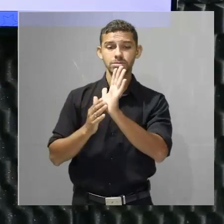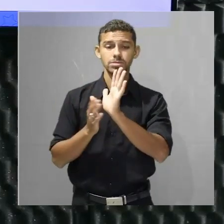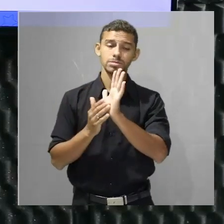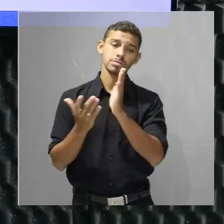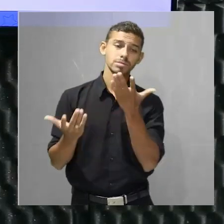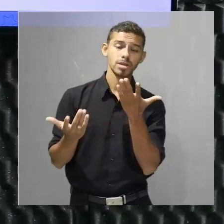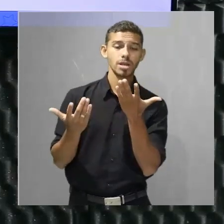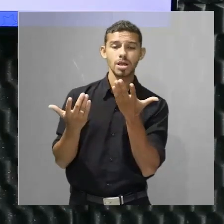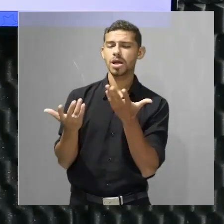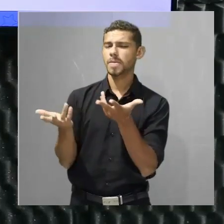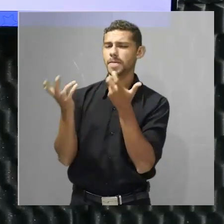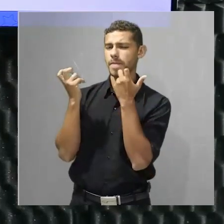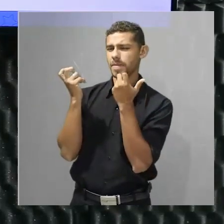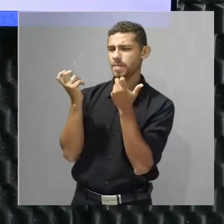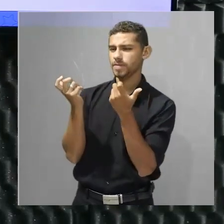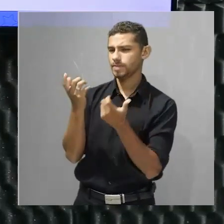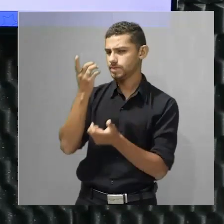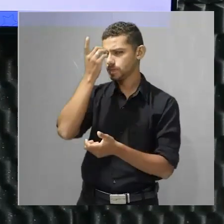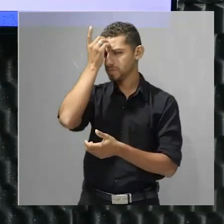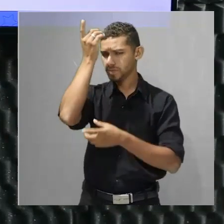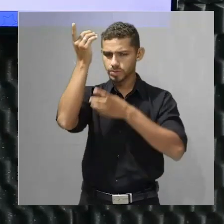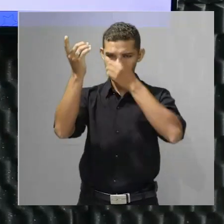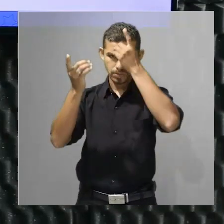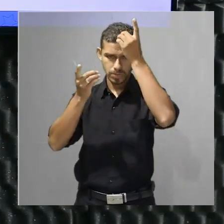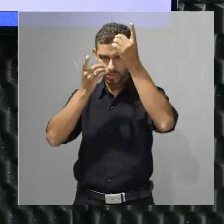interpretativo criativo